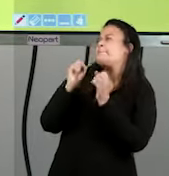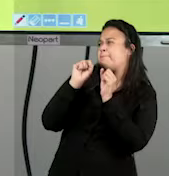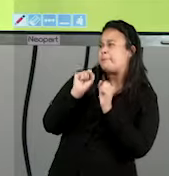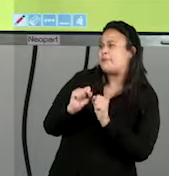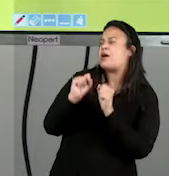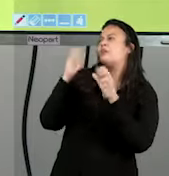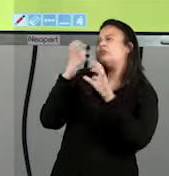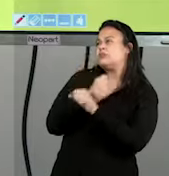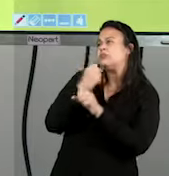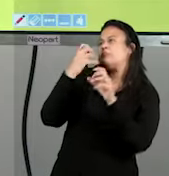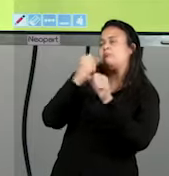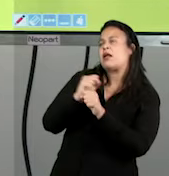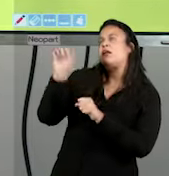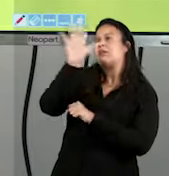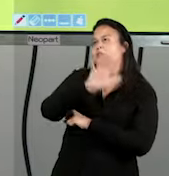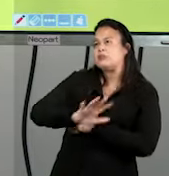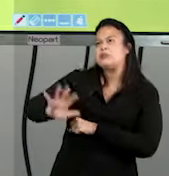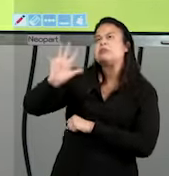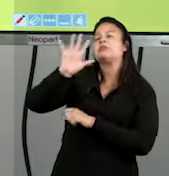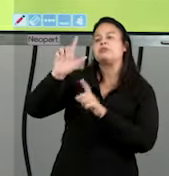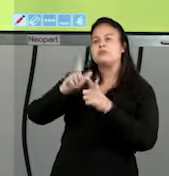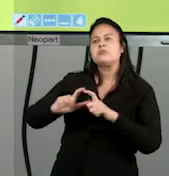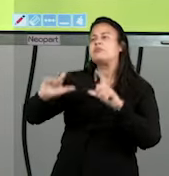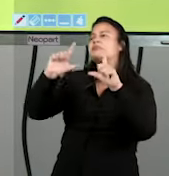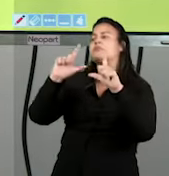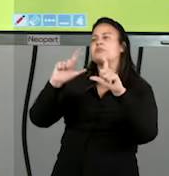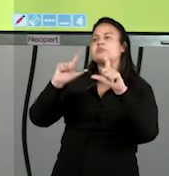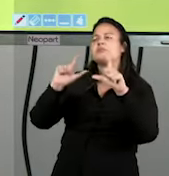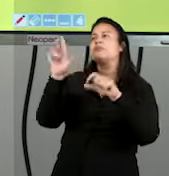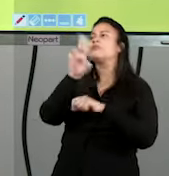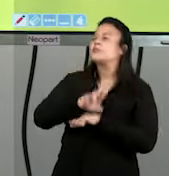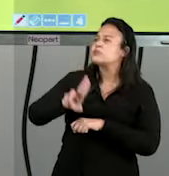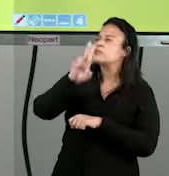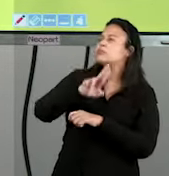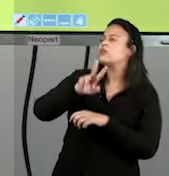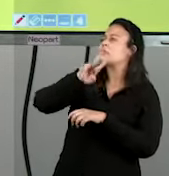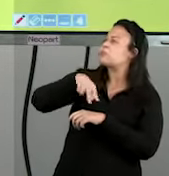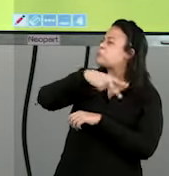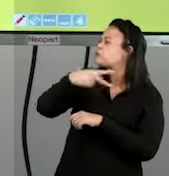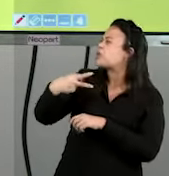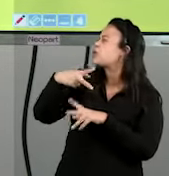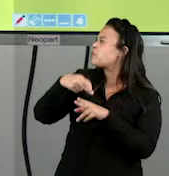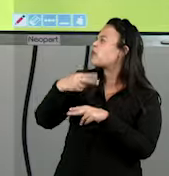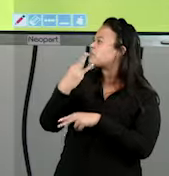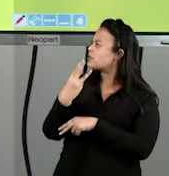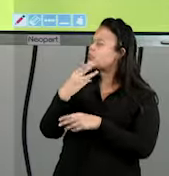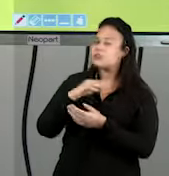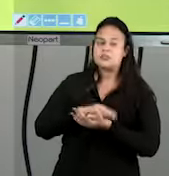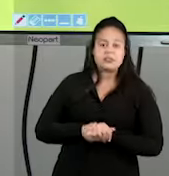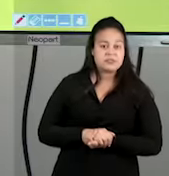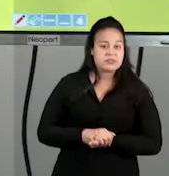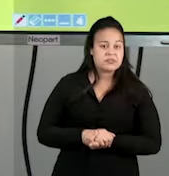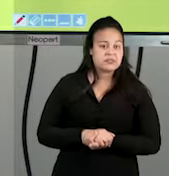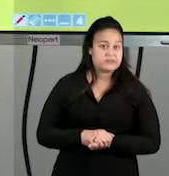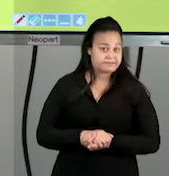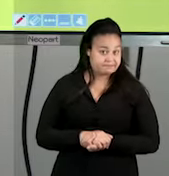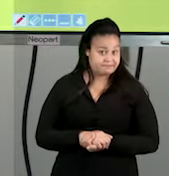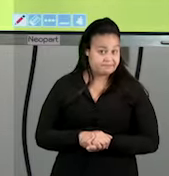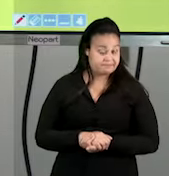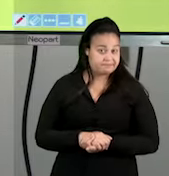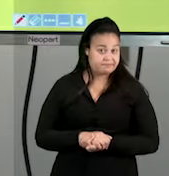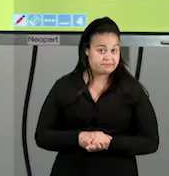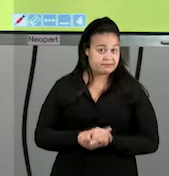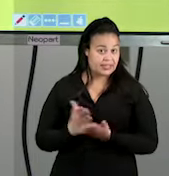posso calcular a área do círculo usando π igual a 3? Então,